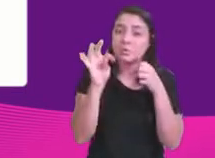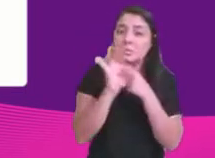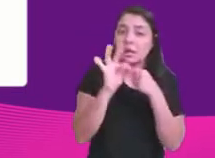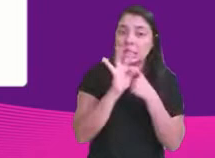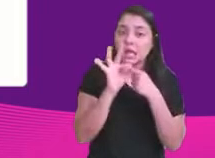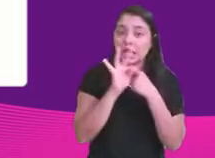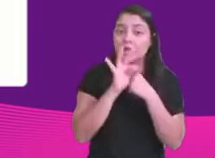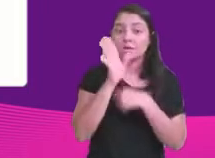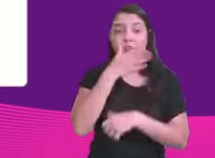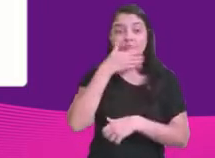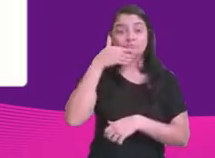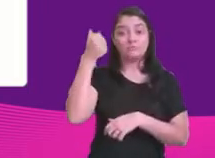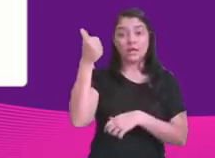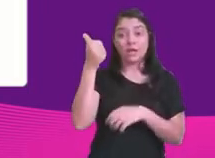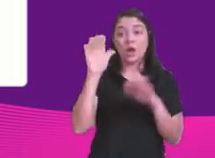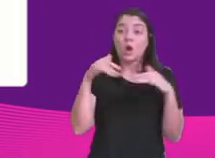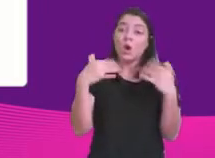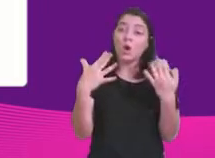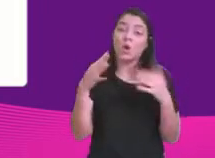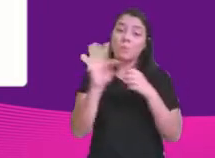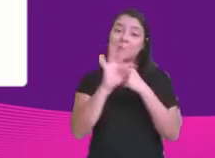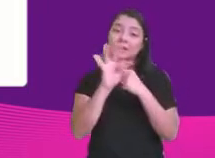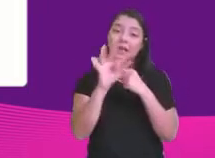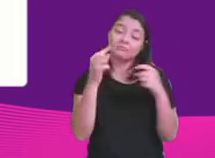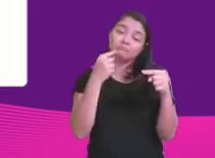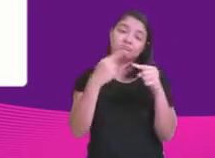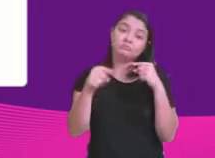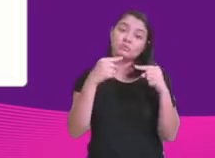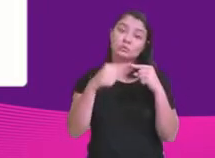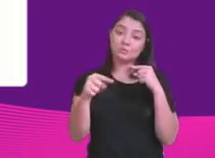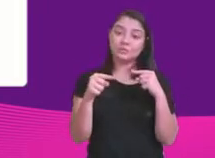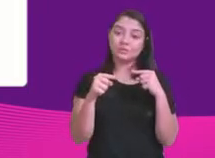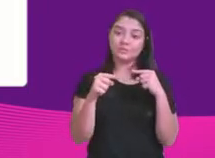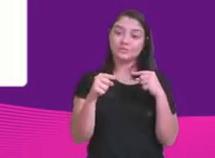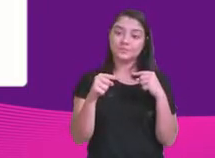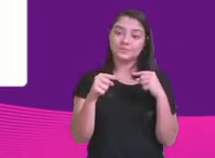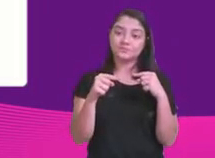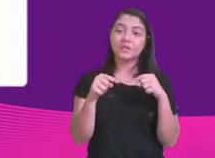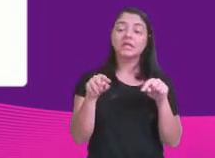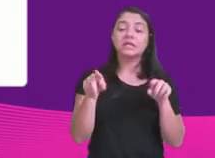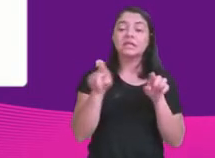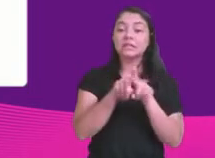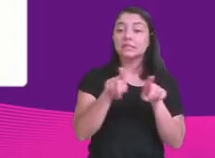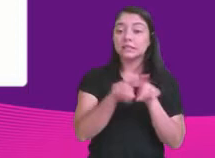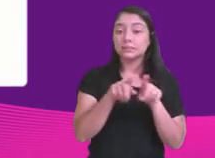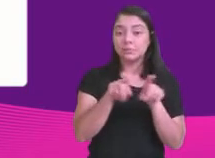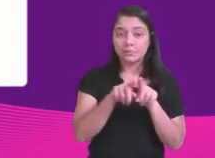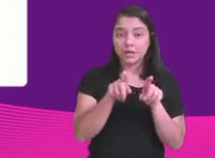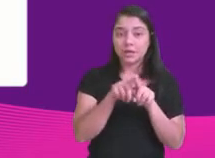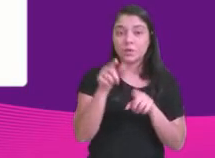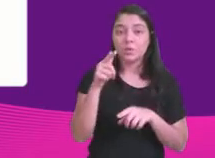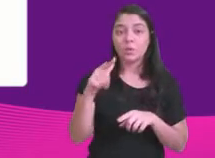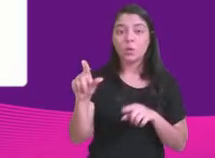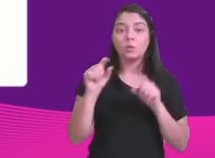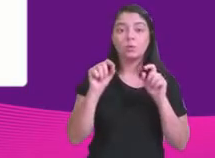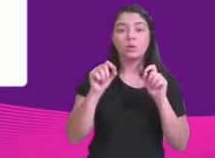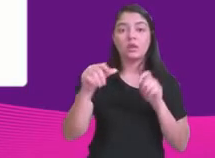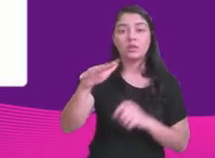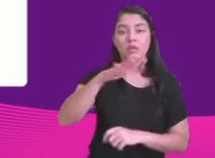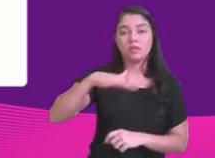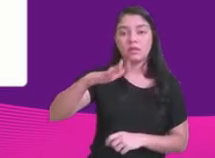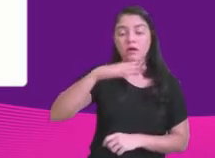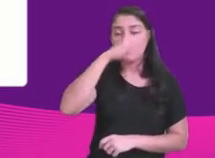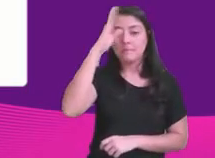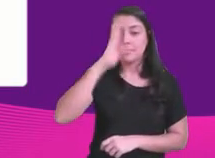mais adequada ou menos adequada. E, obviamente, nós vamos ter no mercado brasileiro, e já